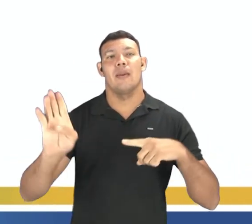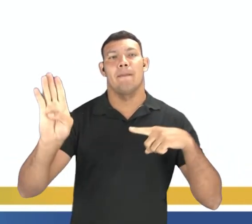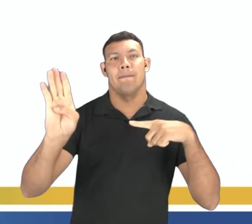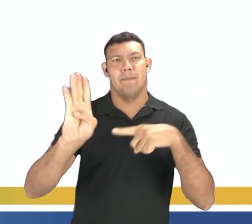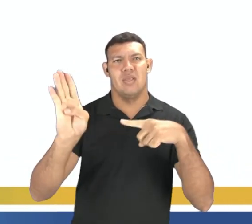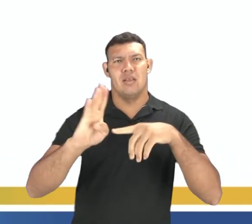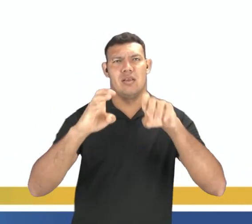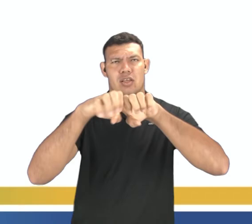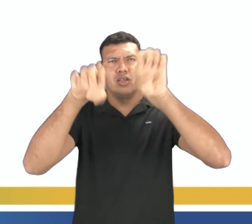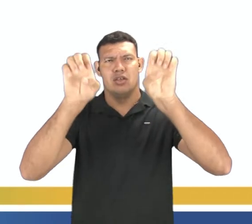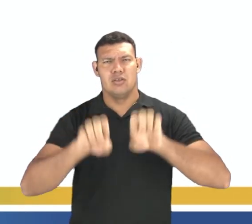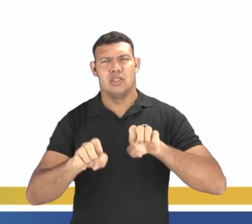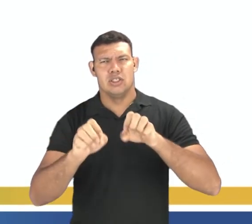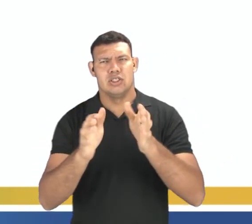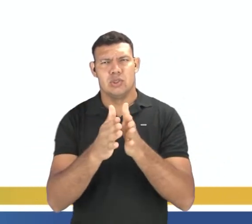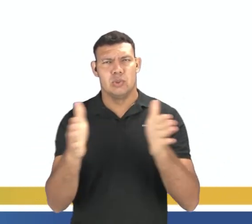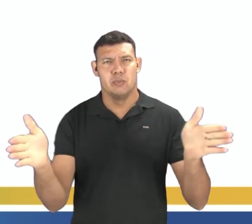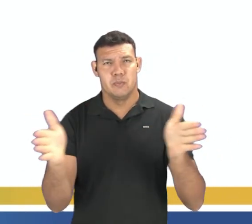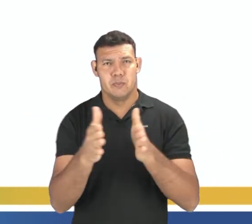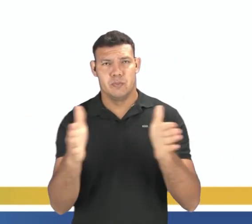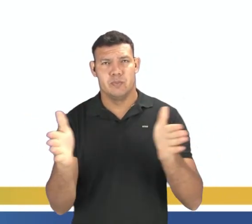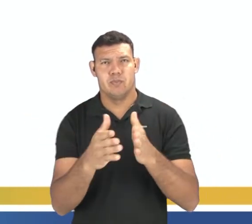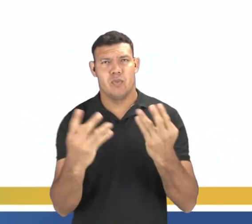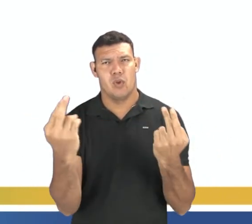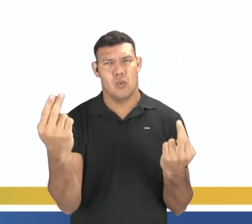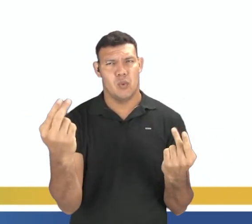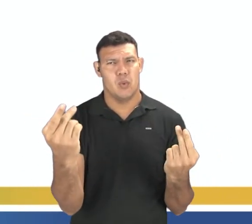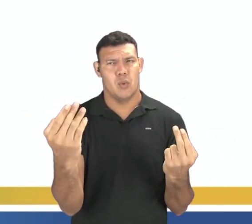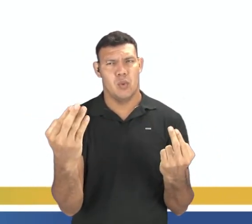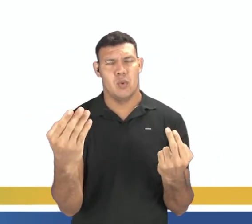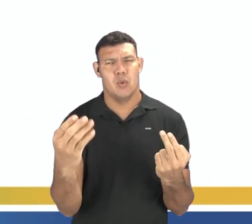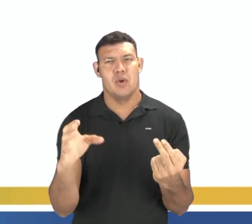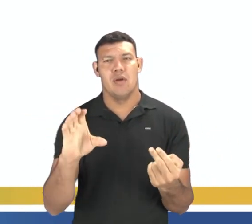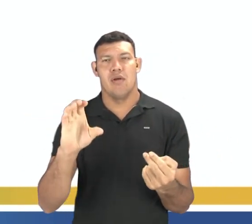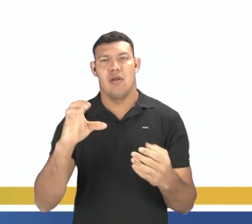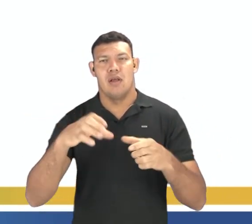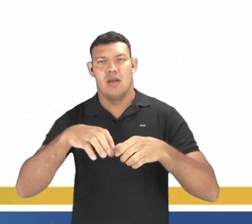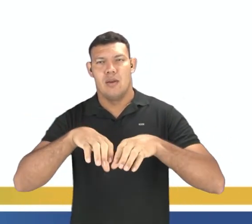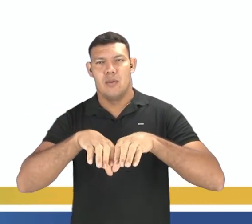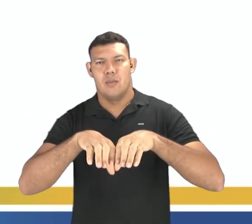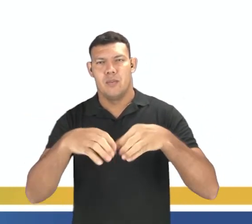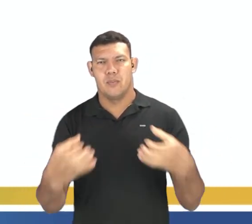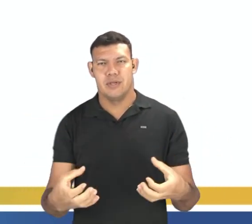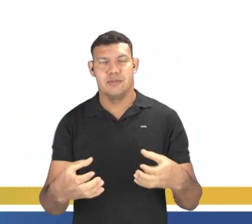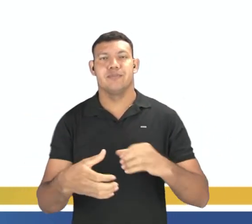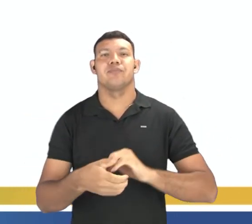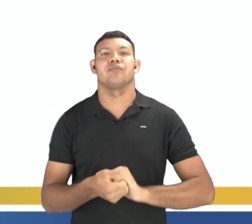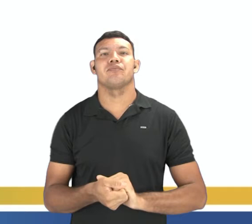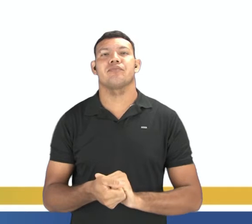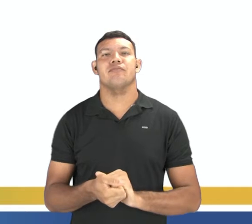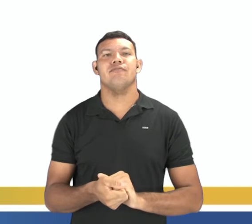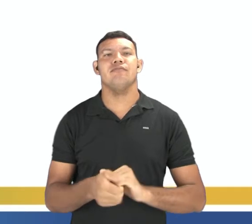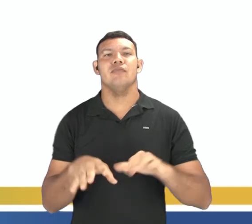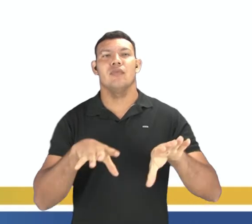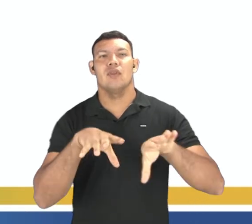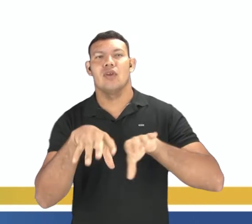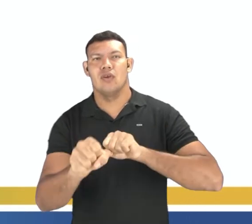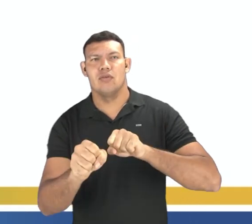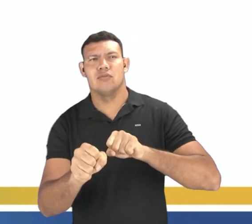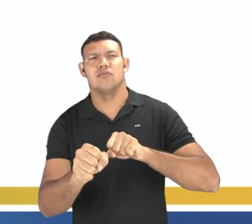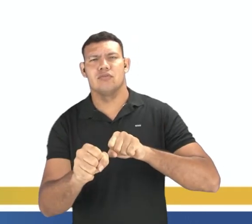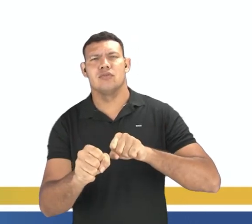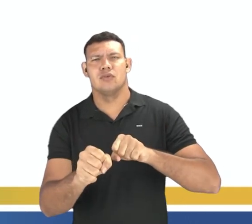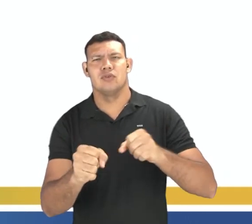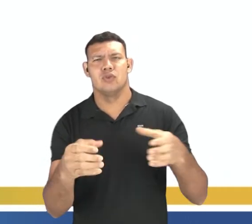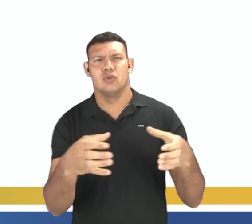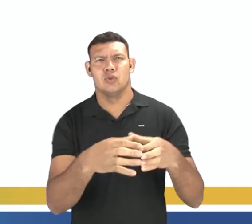do ovo, formado por um conjunto de blastômeros. C. Estrutura caracterizada pela